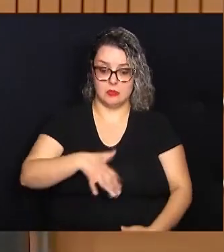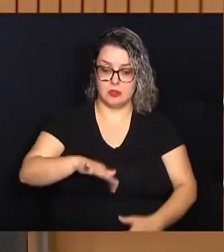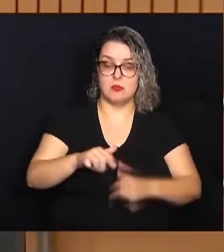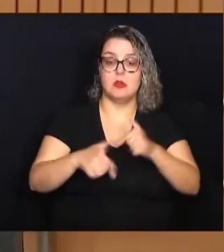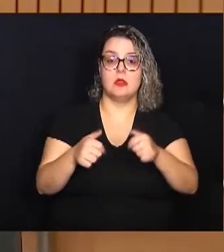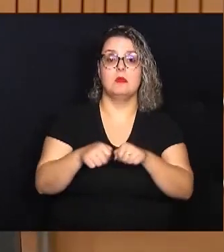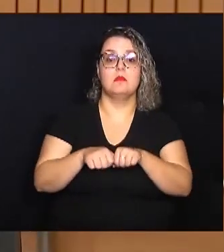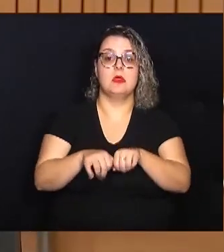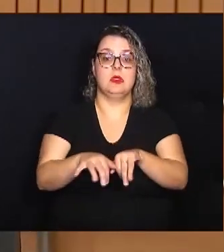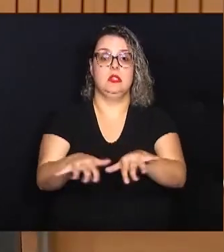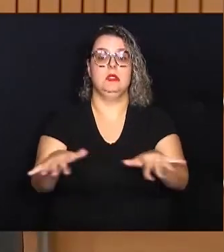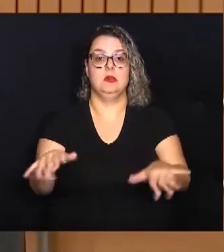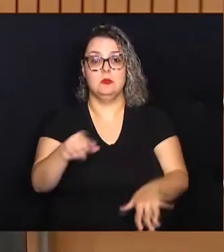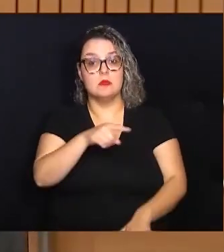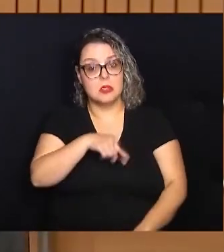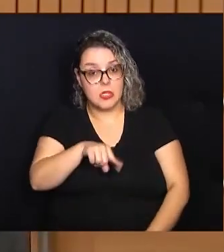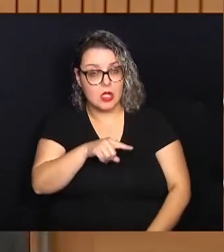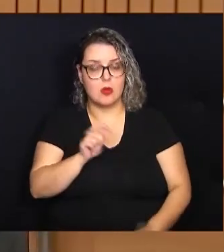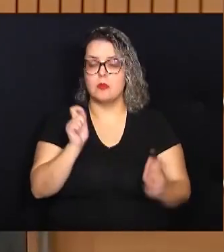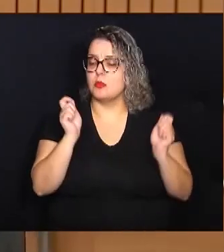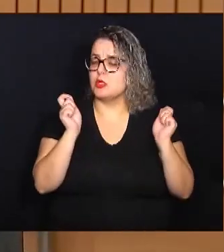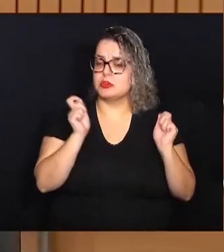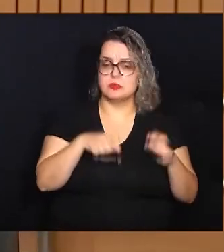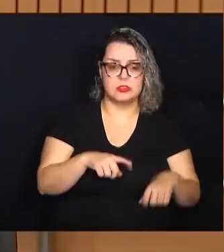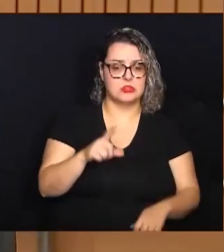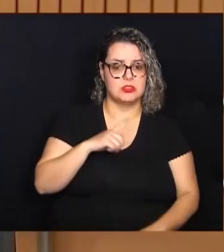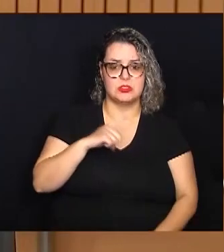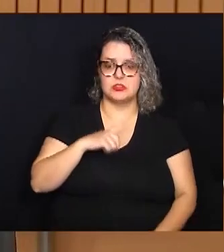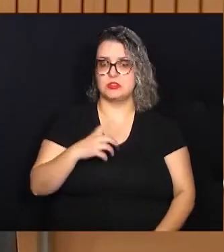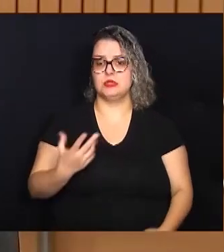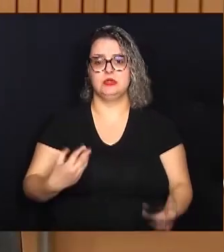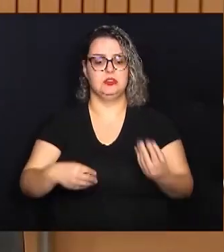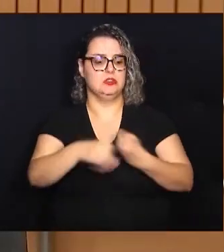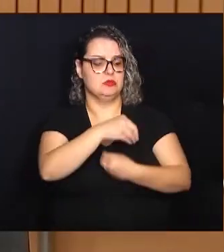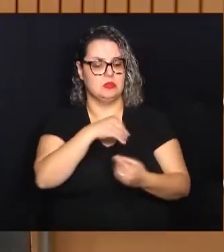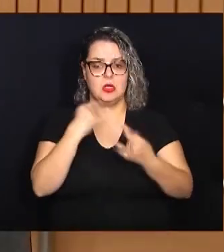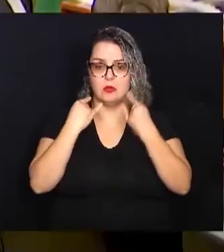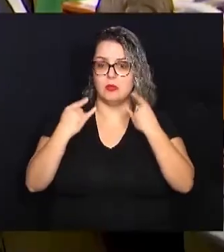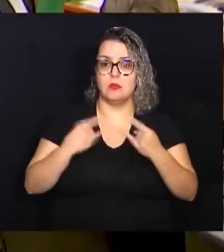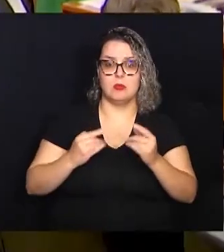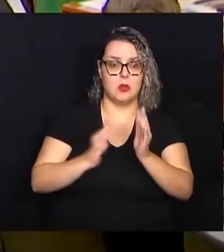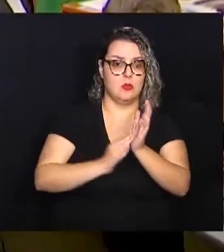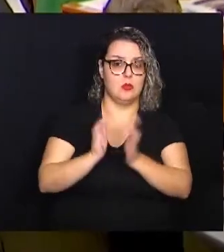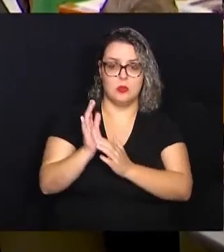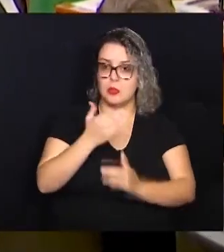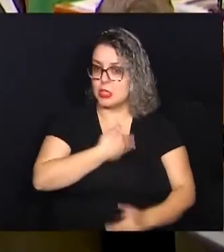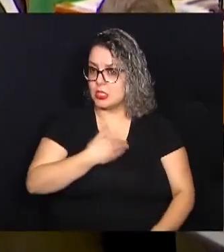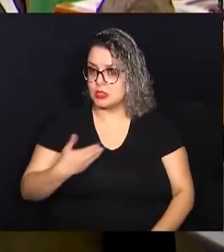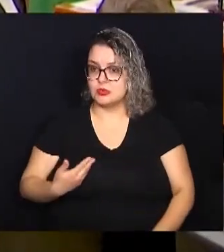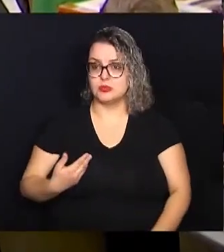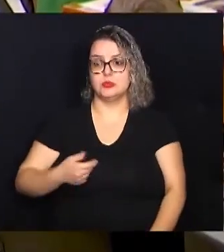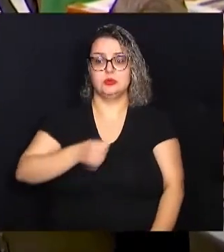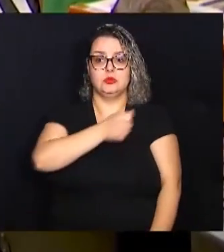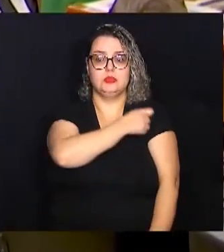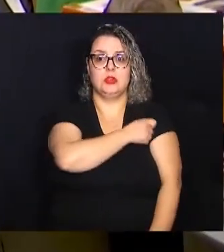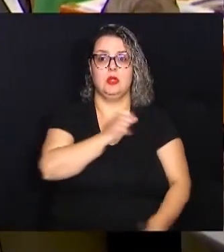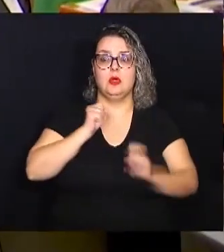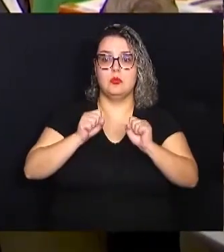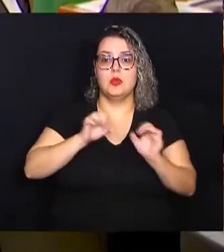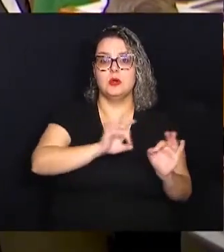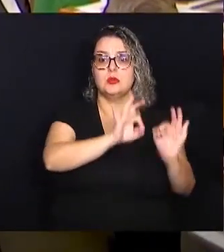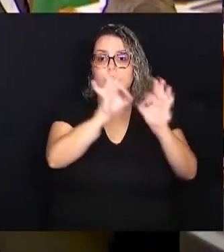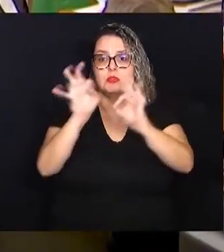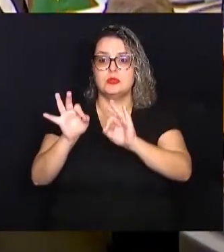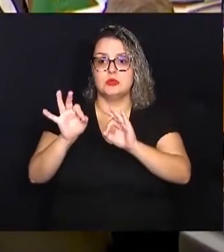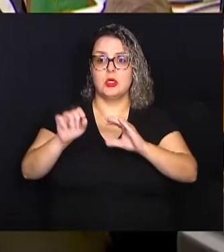mais ampliado para eles. Possibilidade de repente, se interessar em prestar um concurso público. Os universitários puderam assistir a